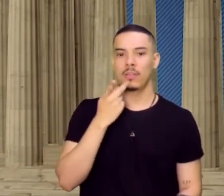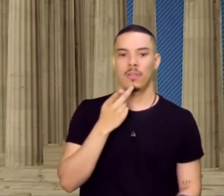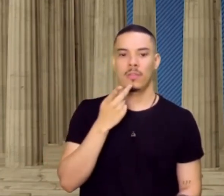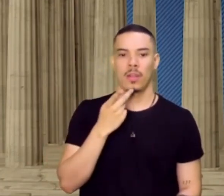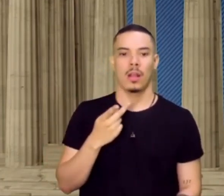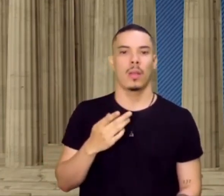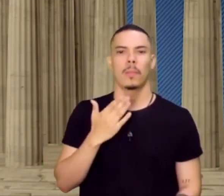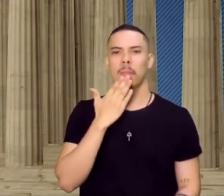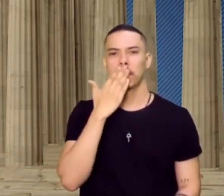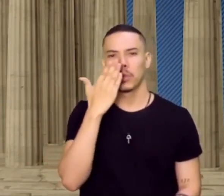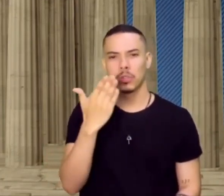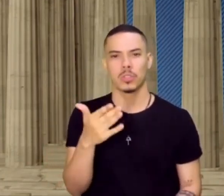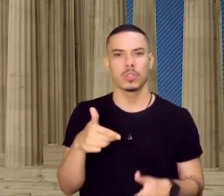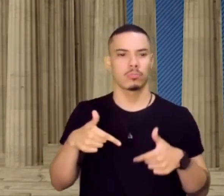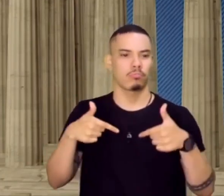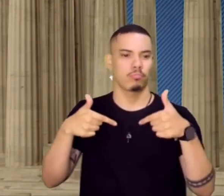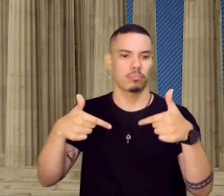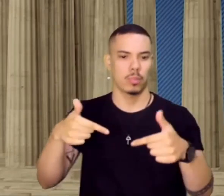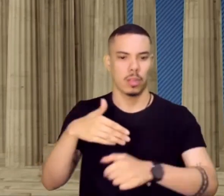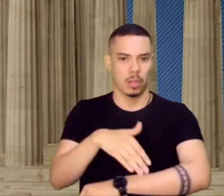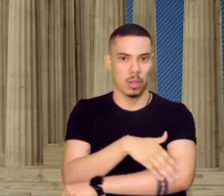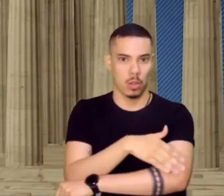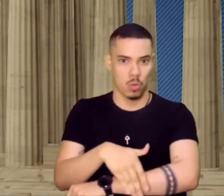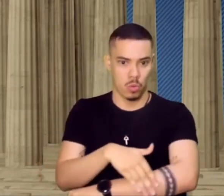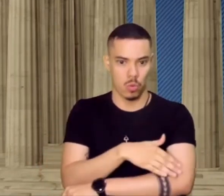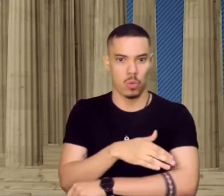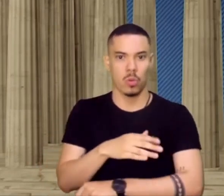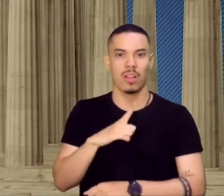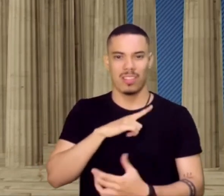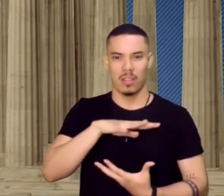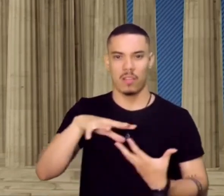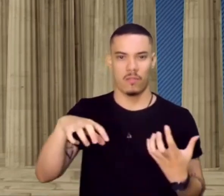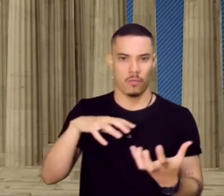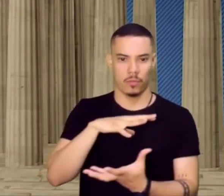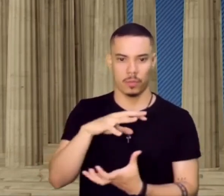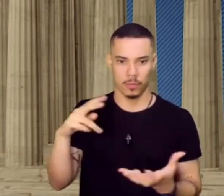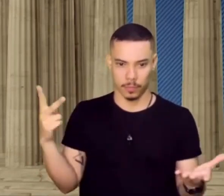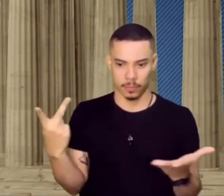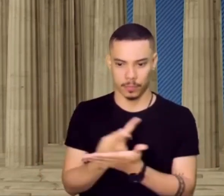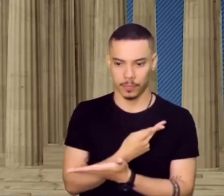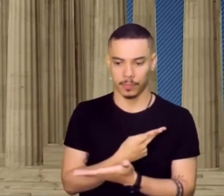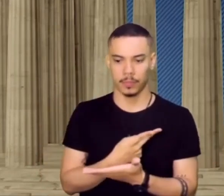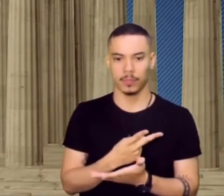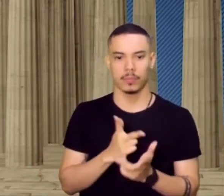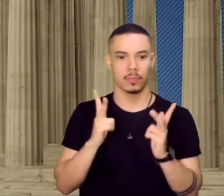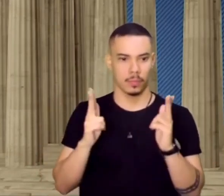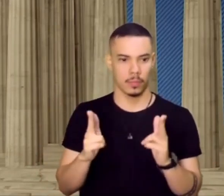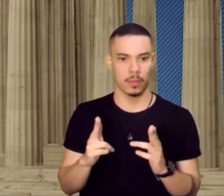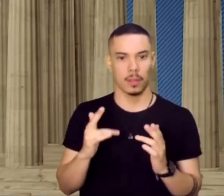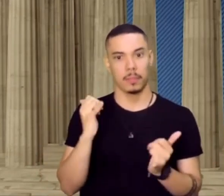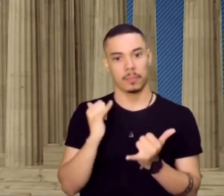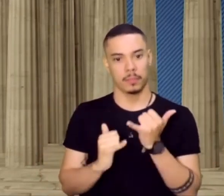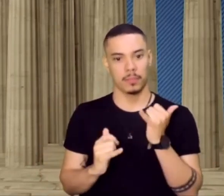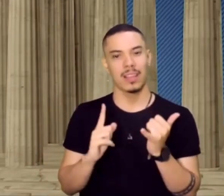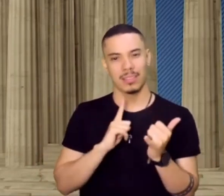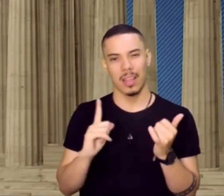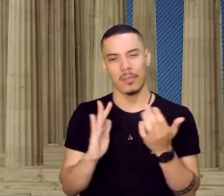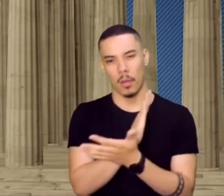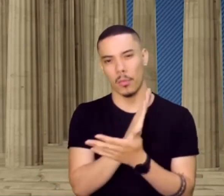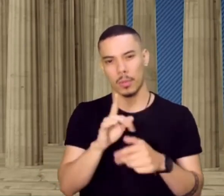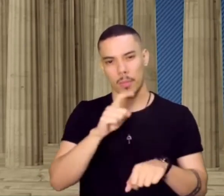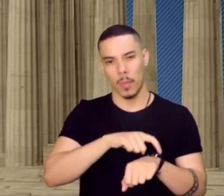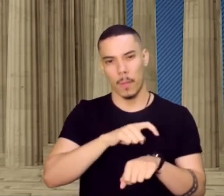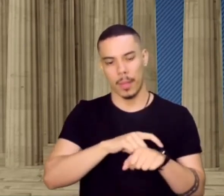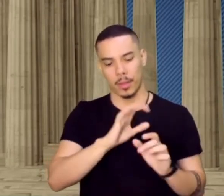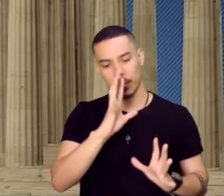gritar, ó, nessa perspectiva. Tem as revoluções que ocorreram. Em algum momento teve conflitos,